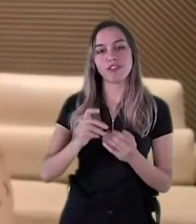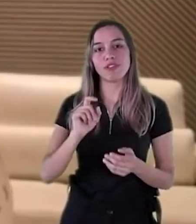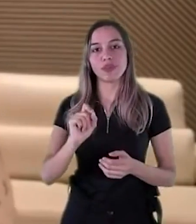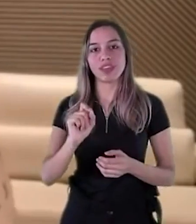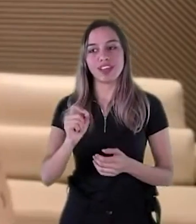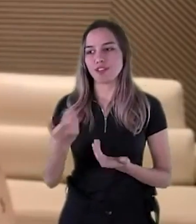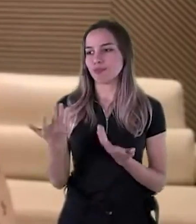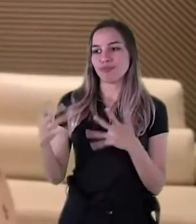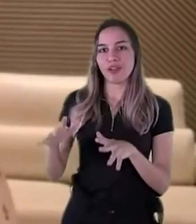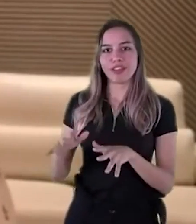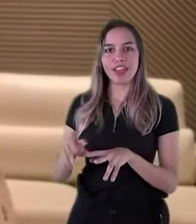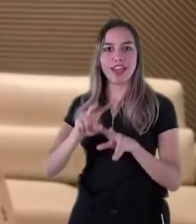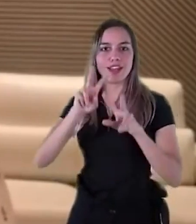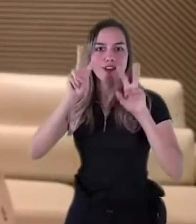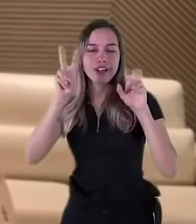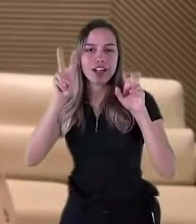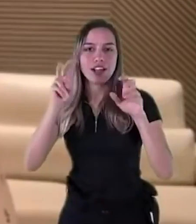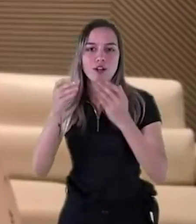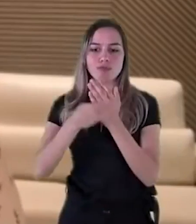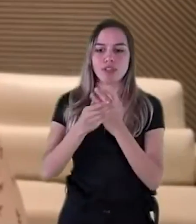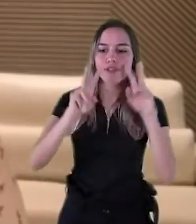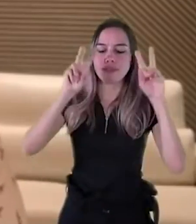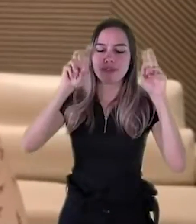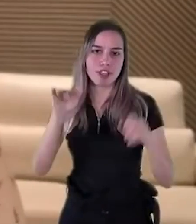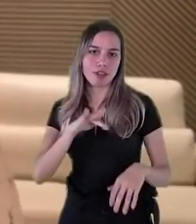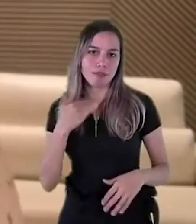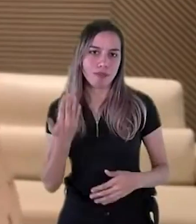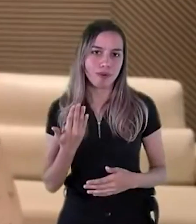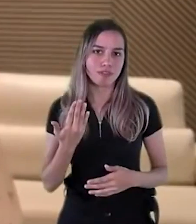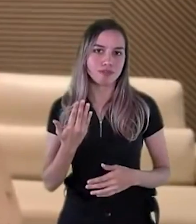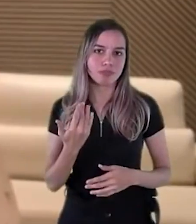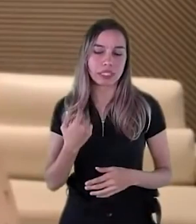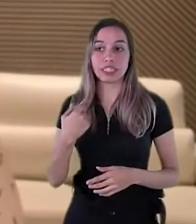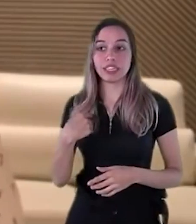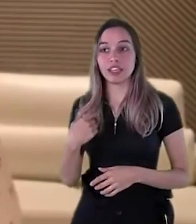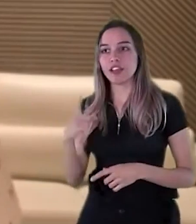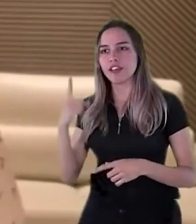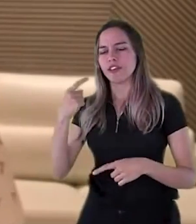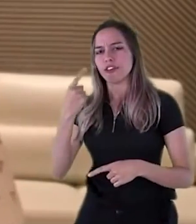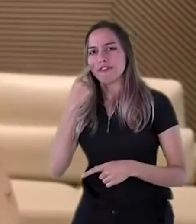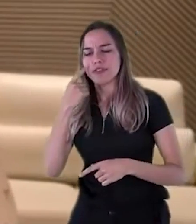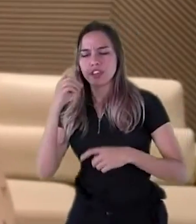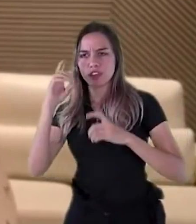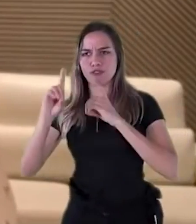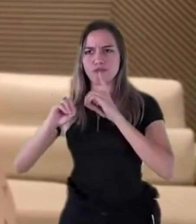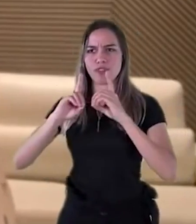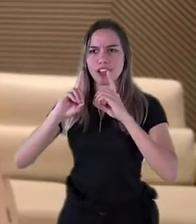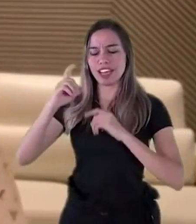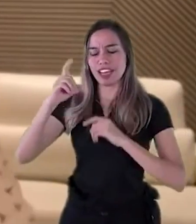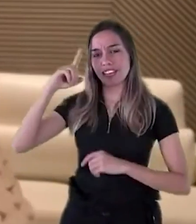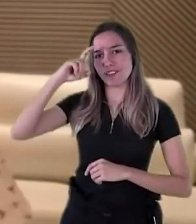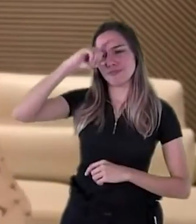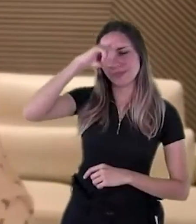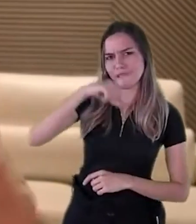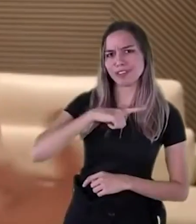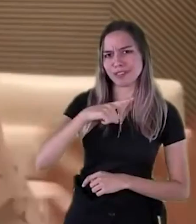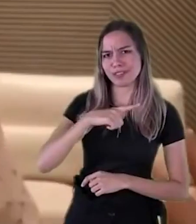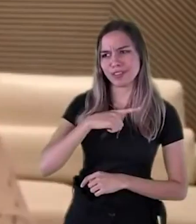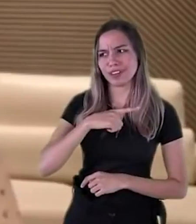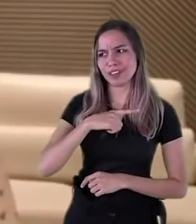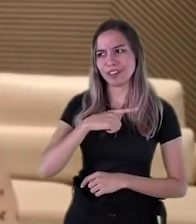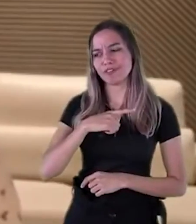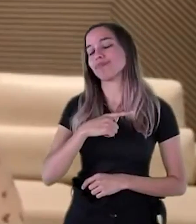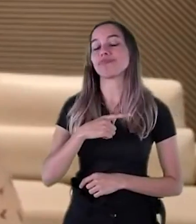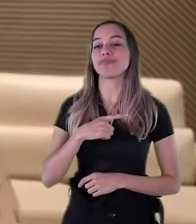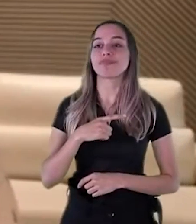Então, o meu grande desafio, no momento em que eu precisei começar o itinerário do livro, uma vez que eu